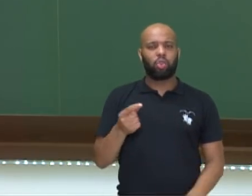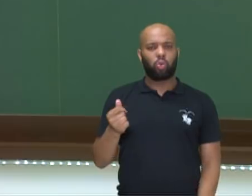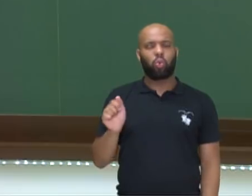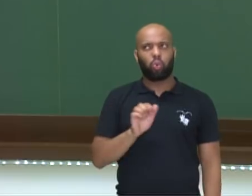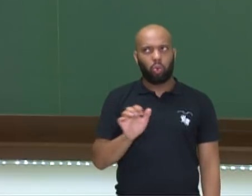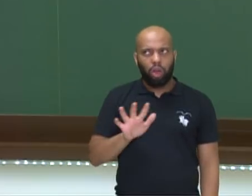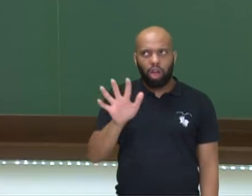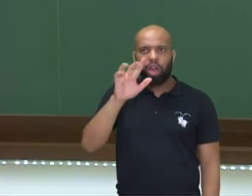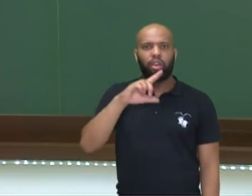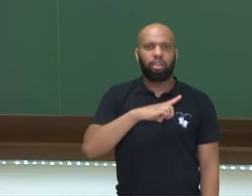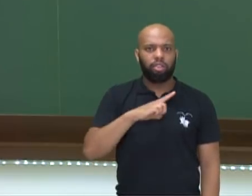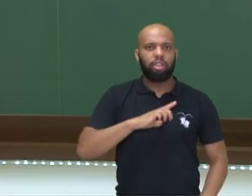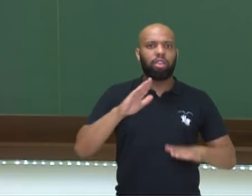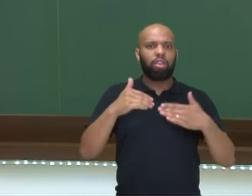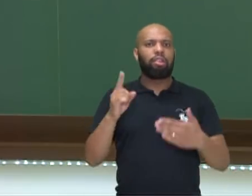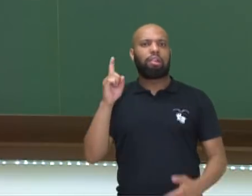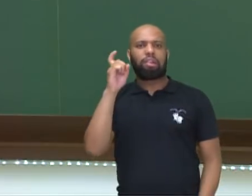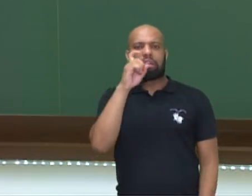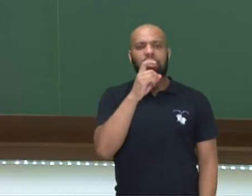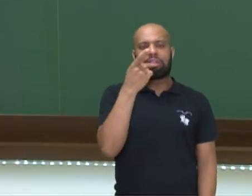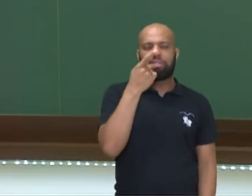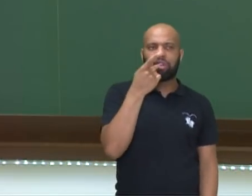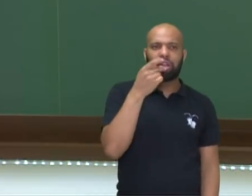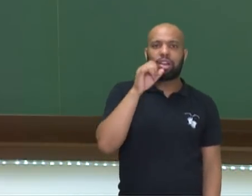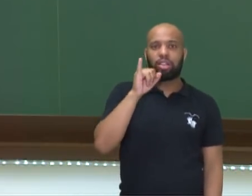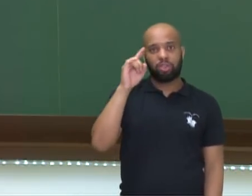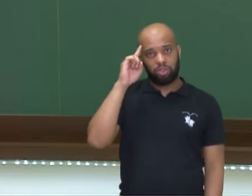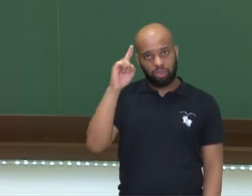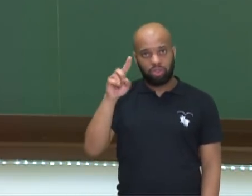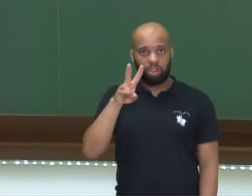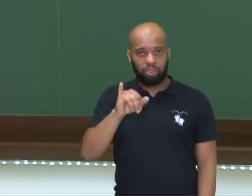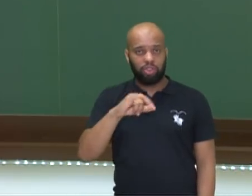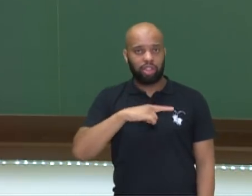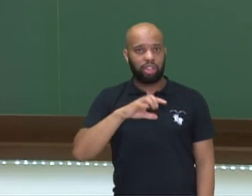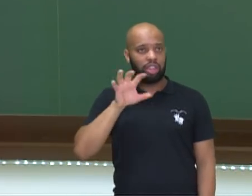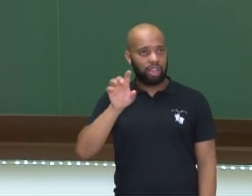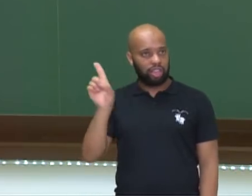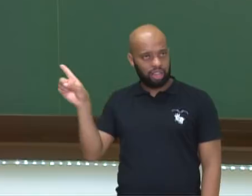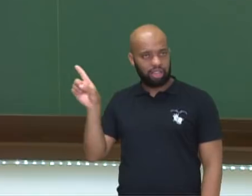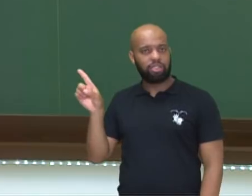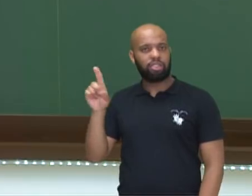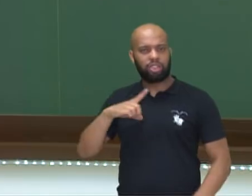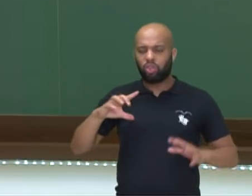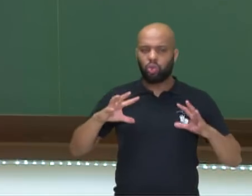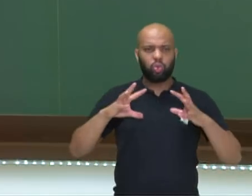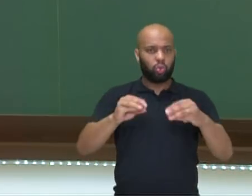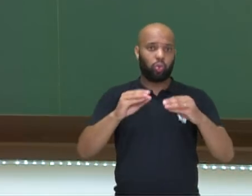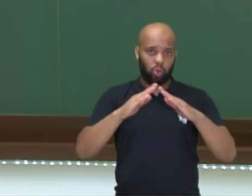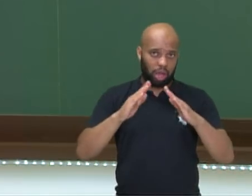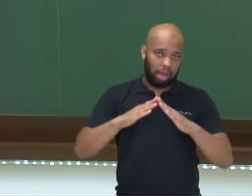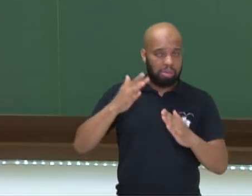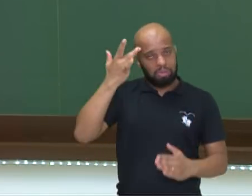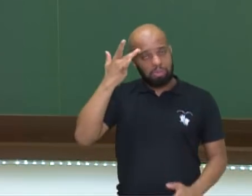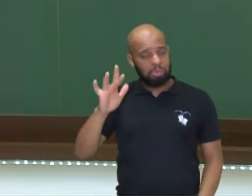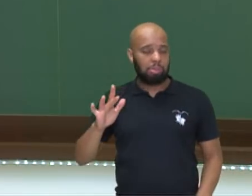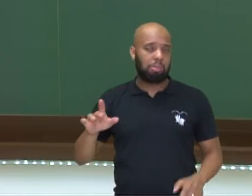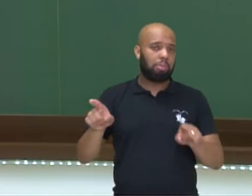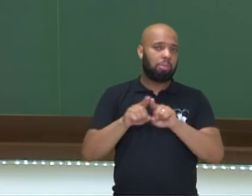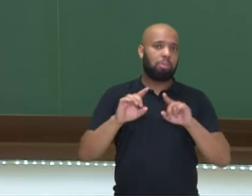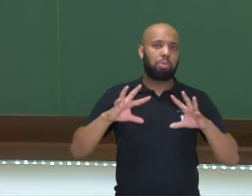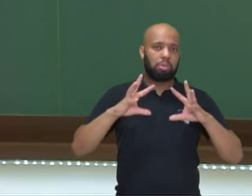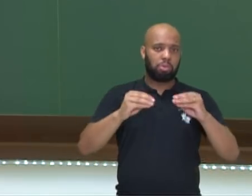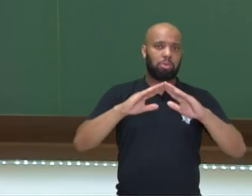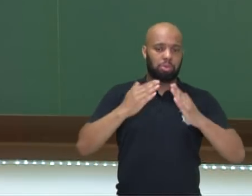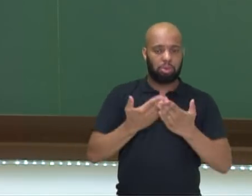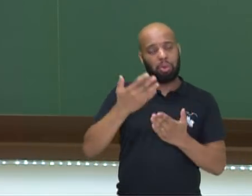elevado. Então, é difícil a gente dizer se um dia teremos esse equipamento, por exemplo, em todas as nossas casas ou em todas as